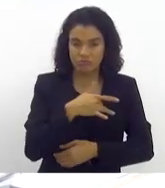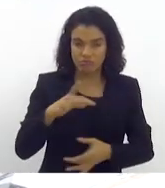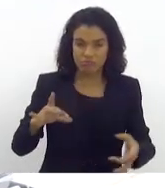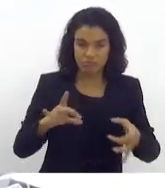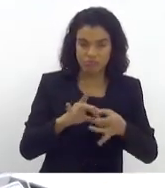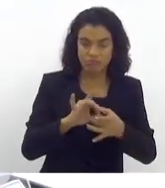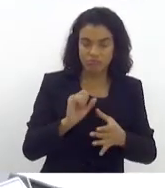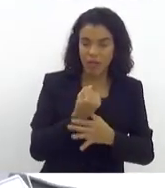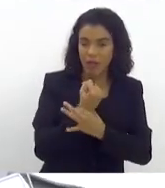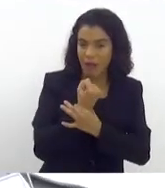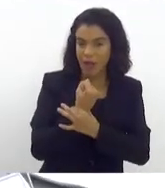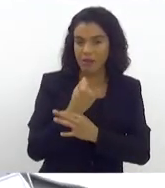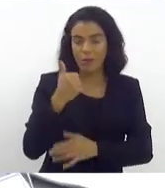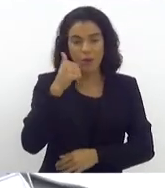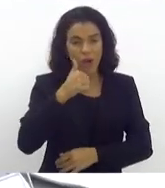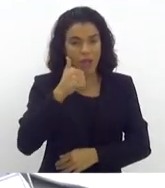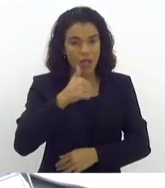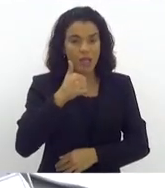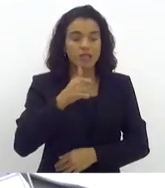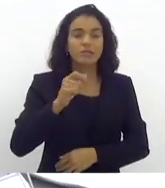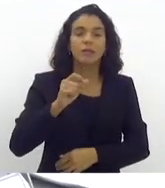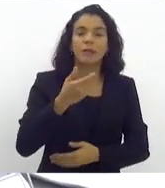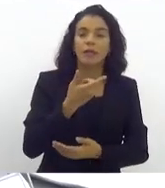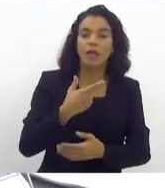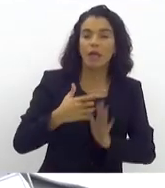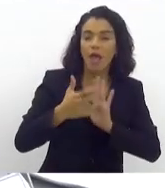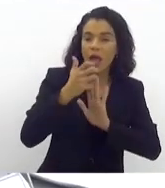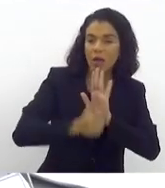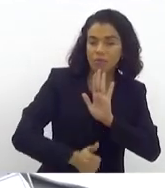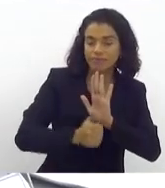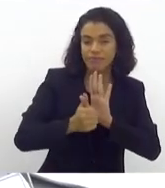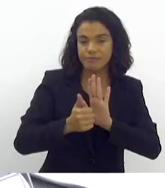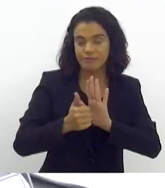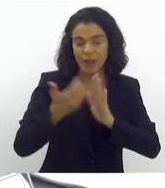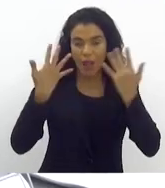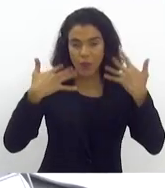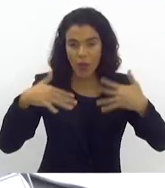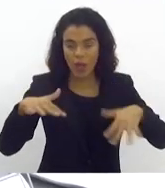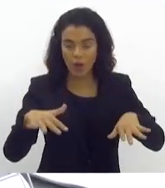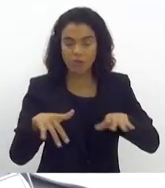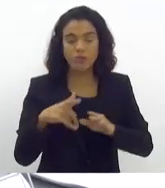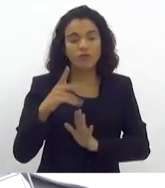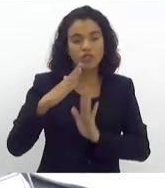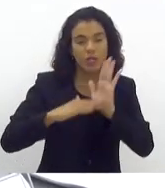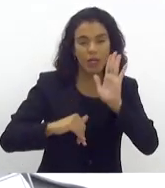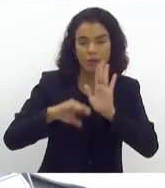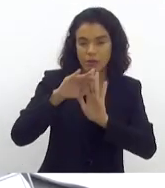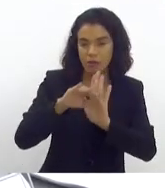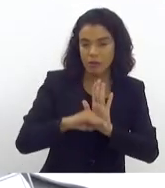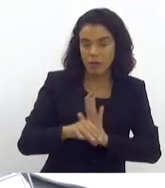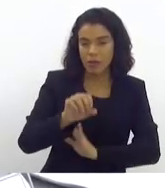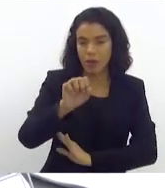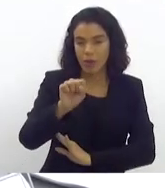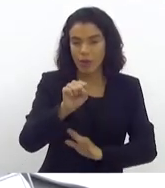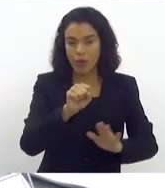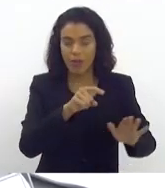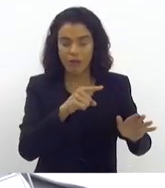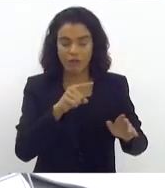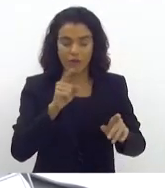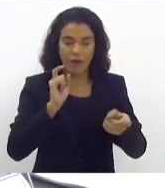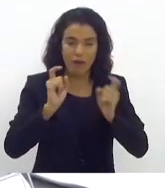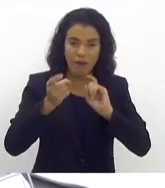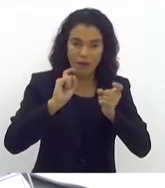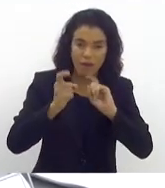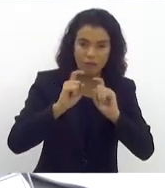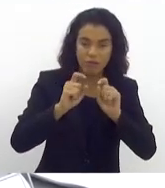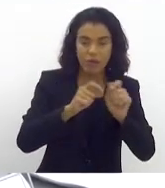a garantir os direitos de mulheres que sofram perda gestacional. O projeto tinha sido retirado de pauta na 8ª reunião ordinária, com alteração